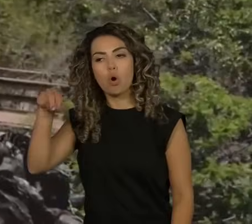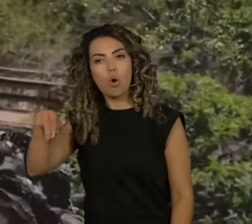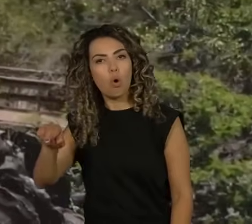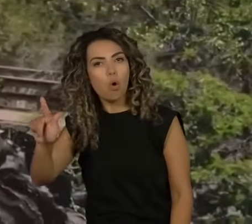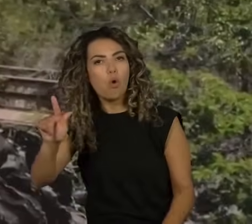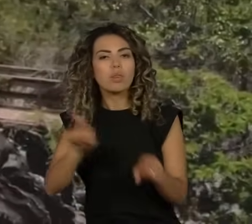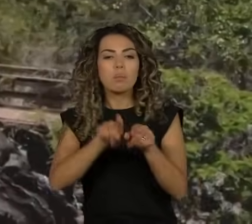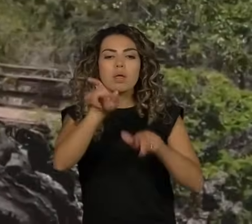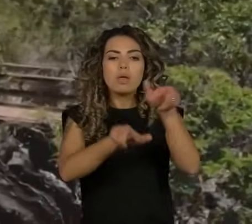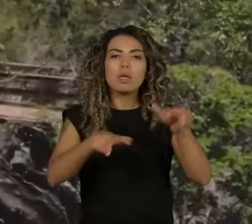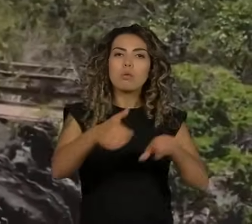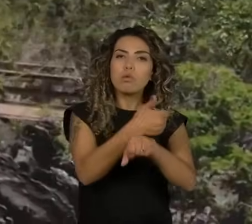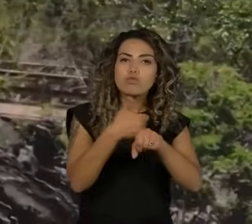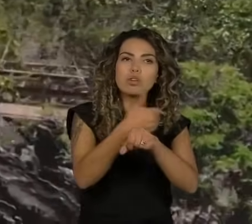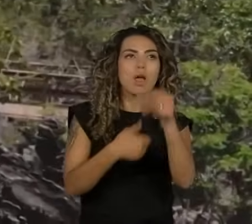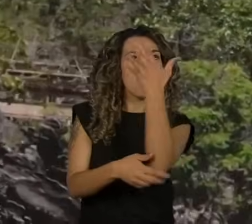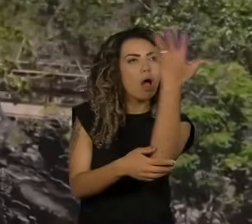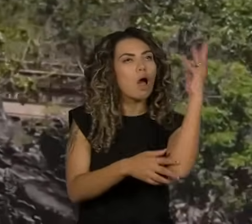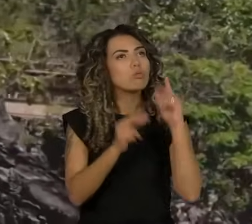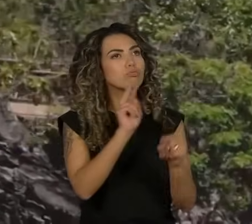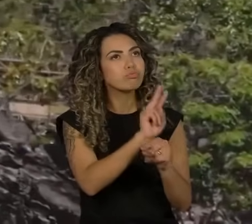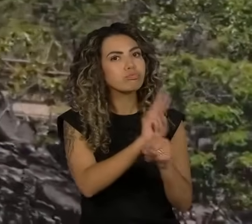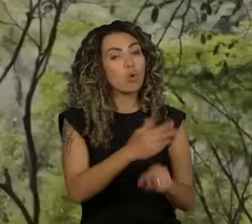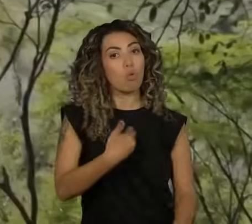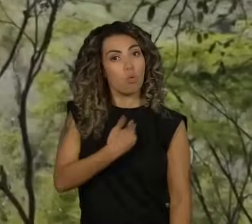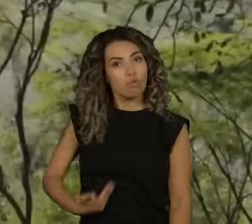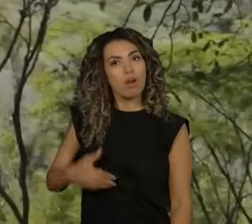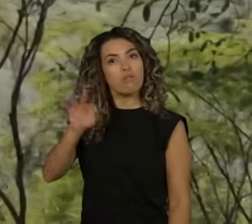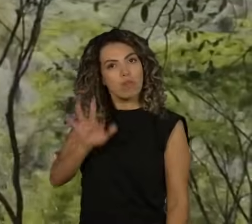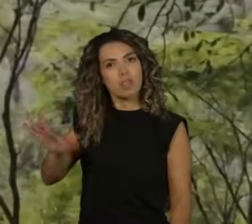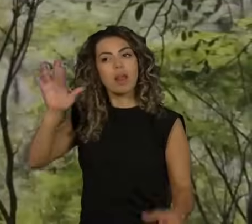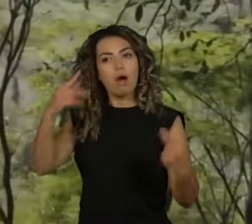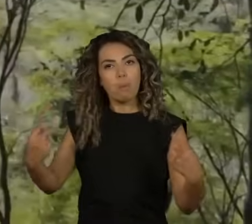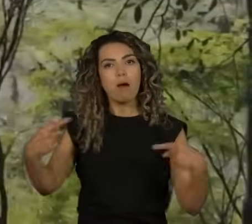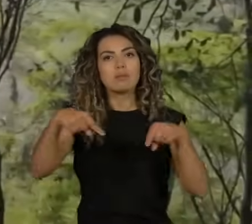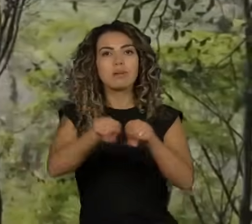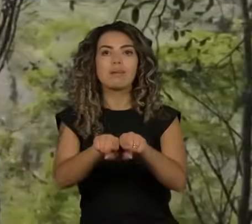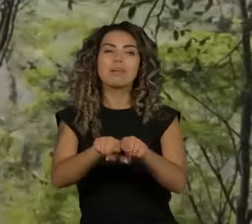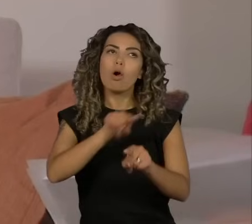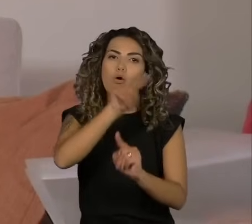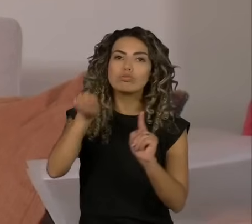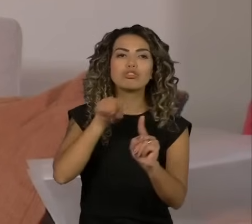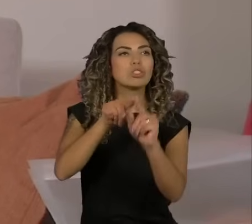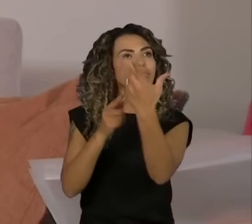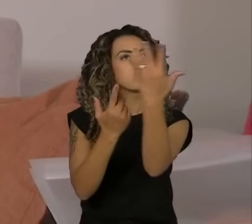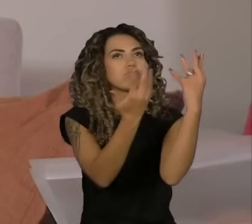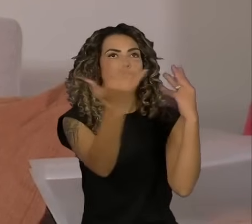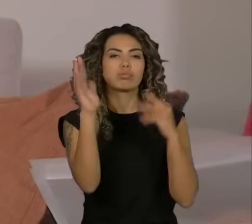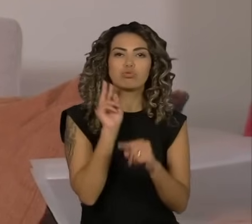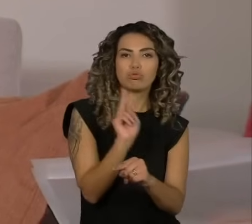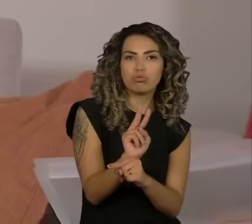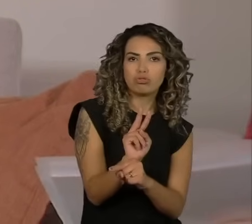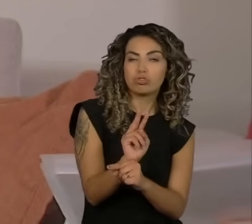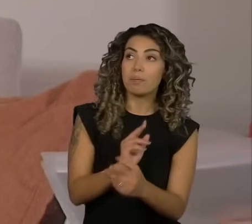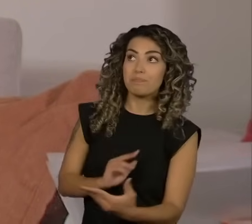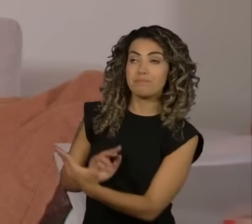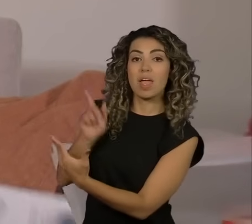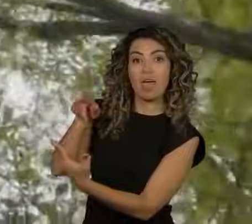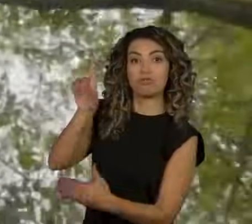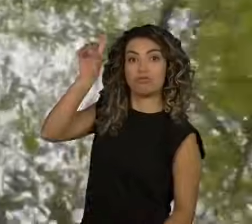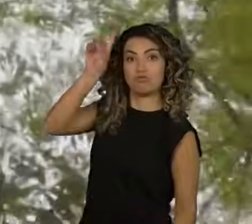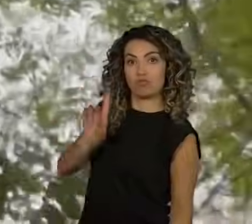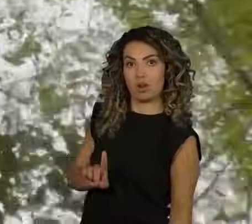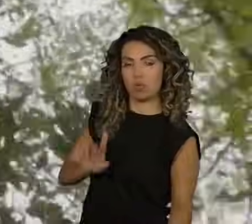federal para ajudar a gerir unidades de conservação é uma realidade. A diretora do Ecos, Cissa Veide